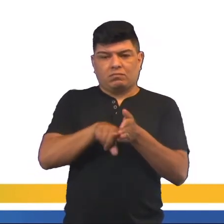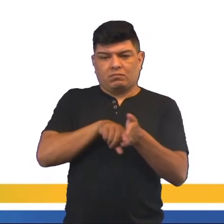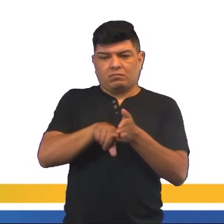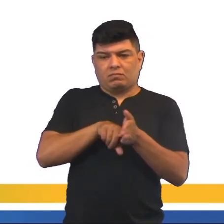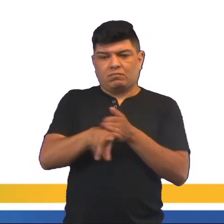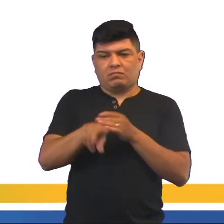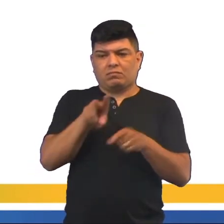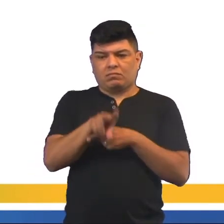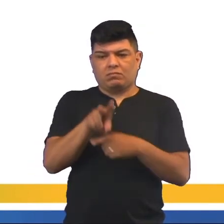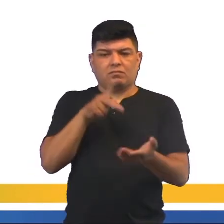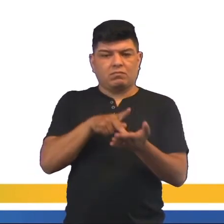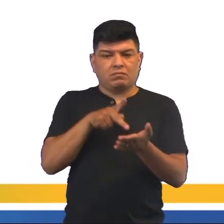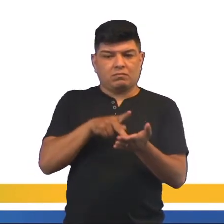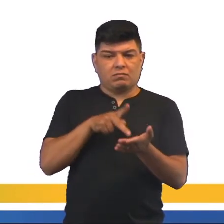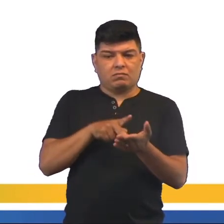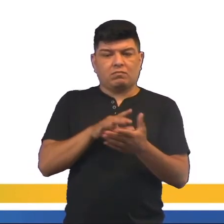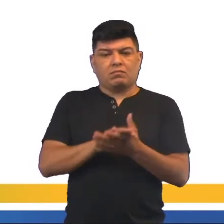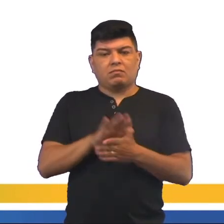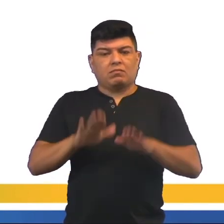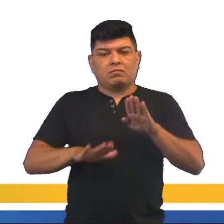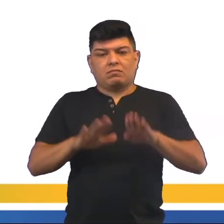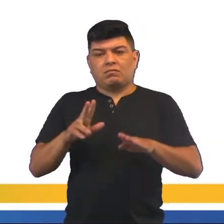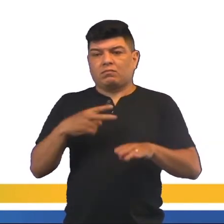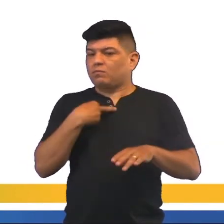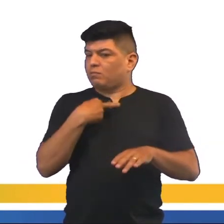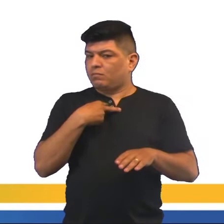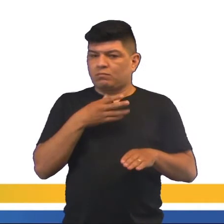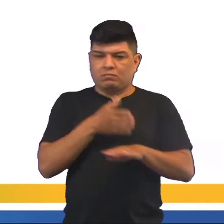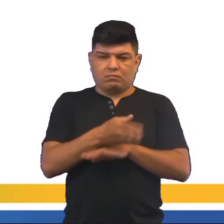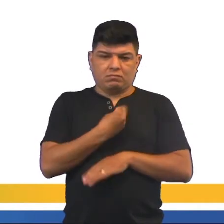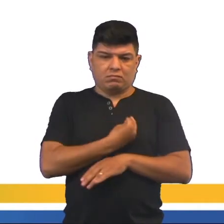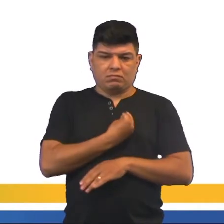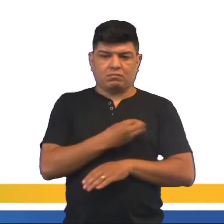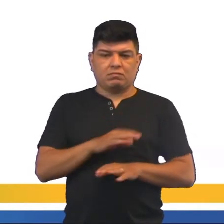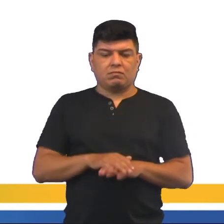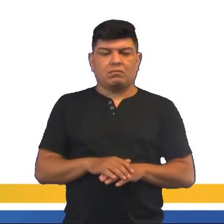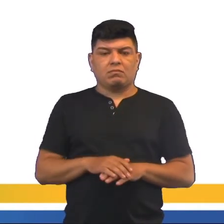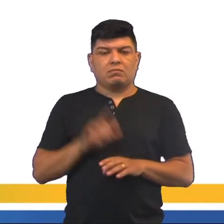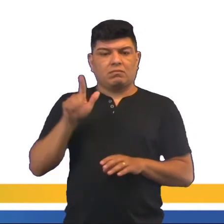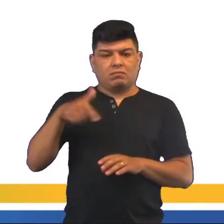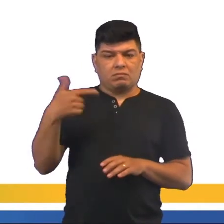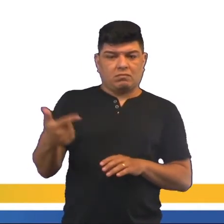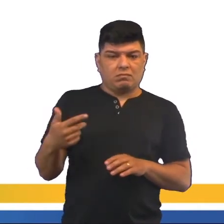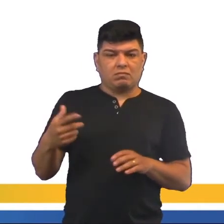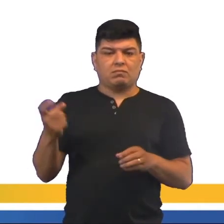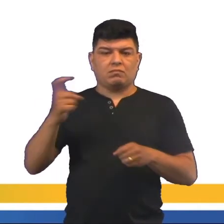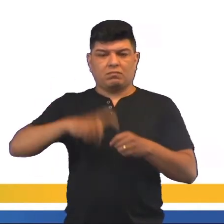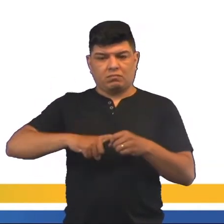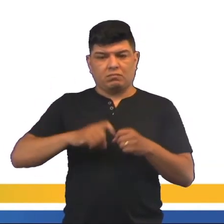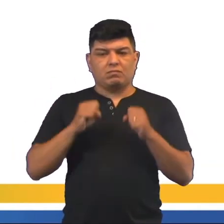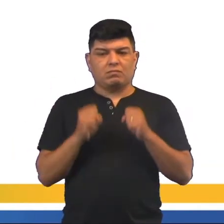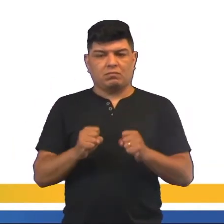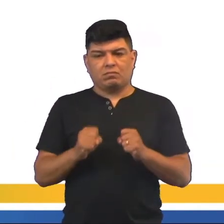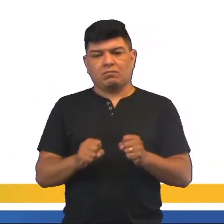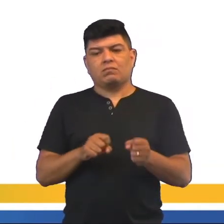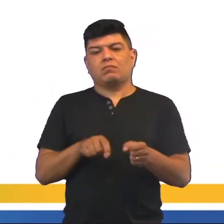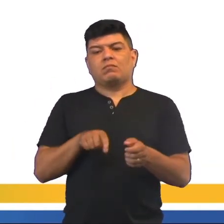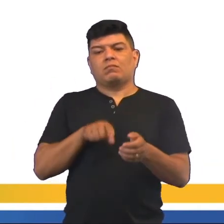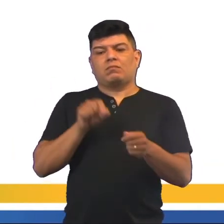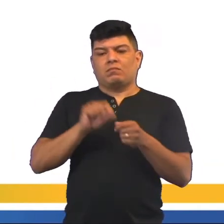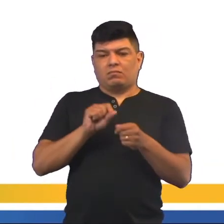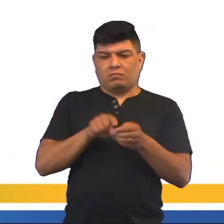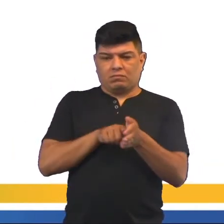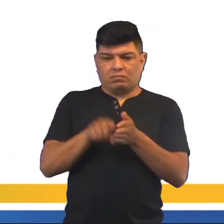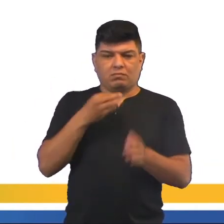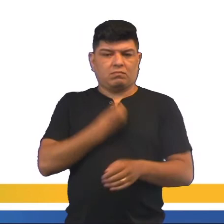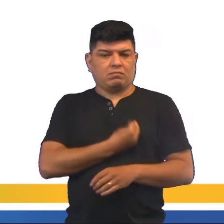pesquisa e conservação mesmo. Muitas vezes não podem nem ser visitadas. Já as de uso sustentável, elas podem ser